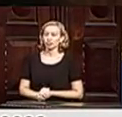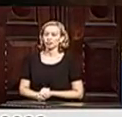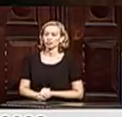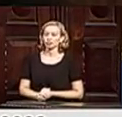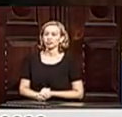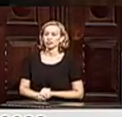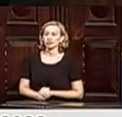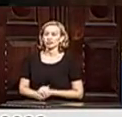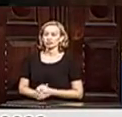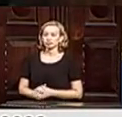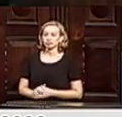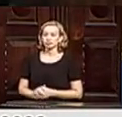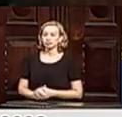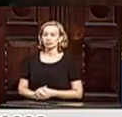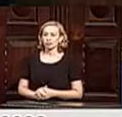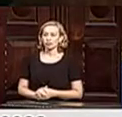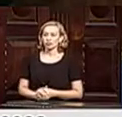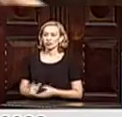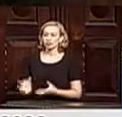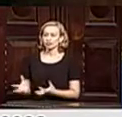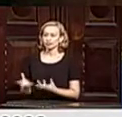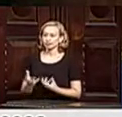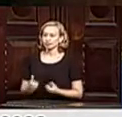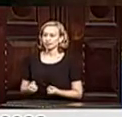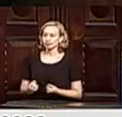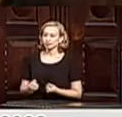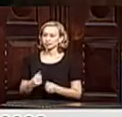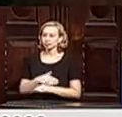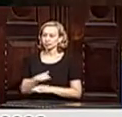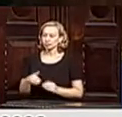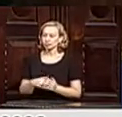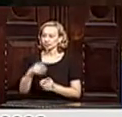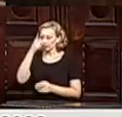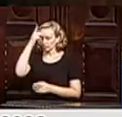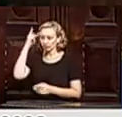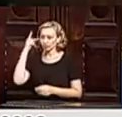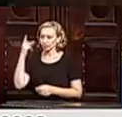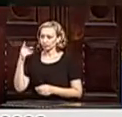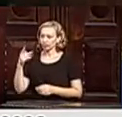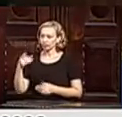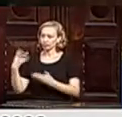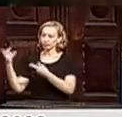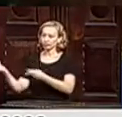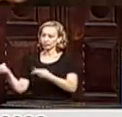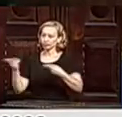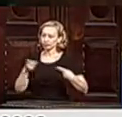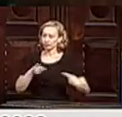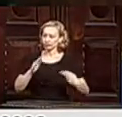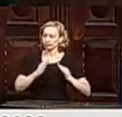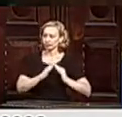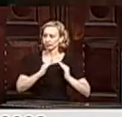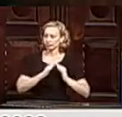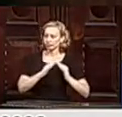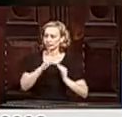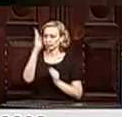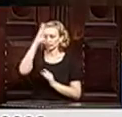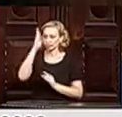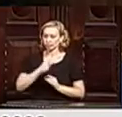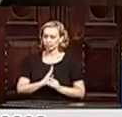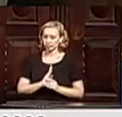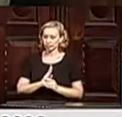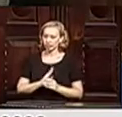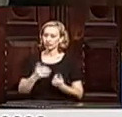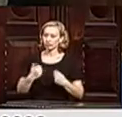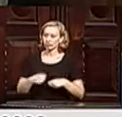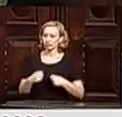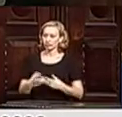no acolhimento aos refugiados, abandonou por completo essa política. Pela retomada da política de acolhimento aos refugiados e para que